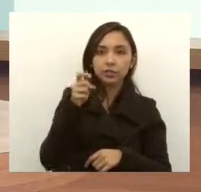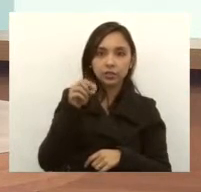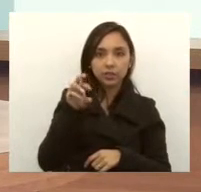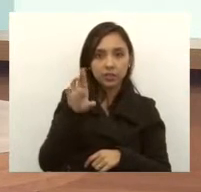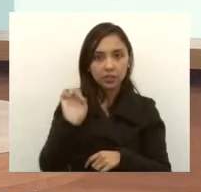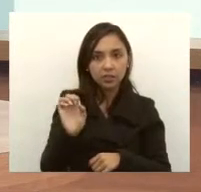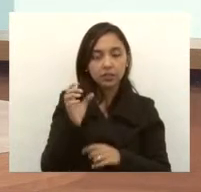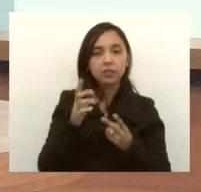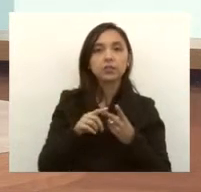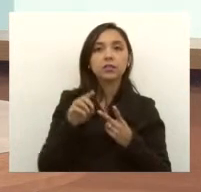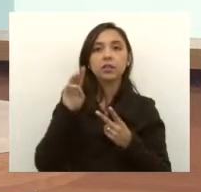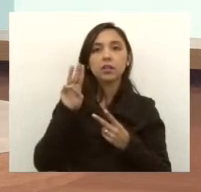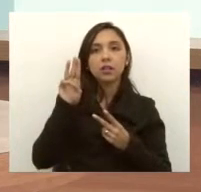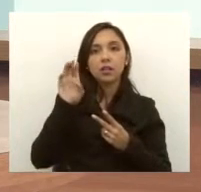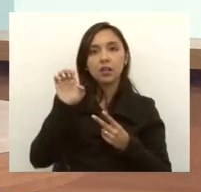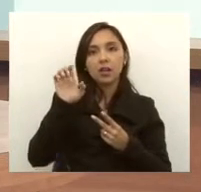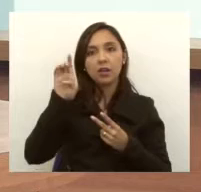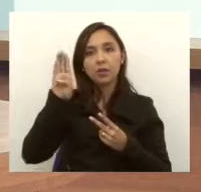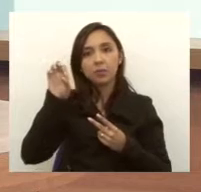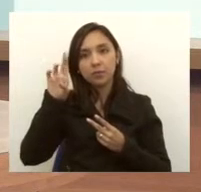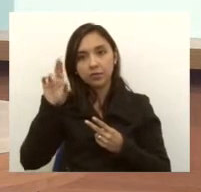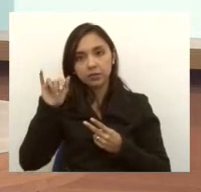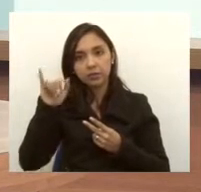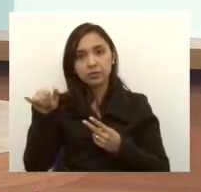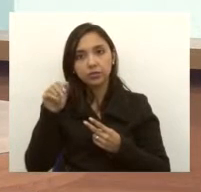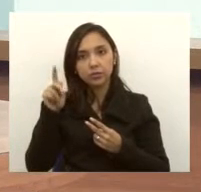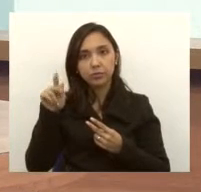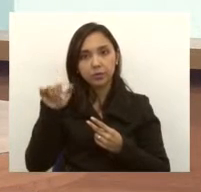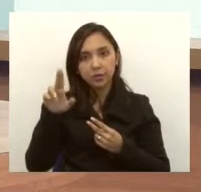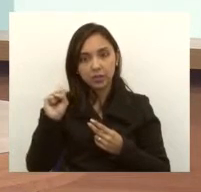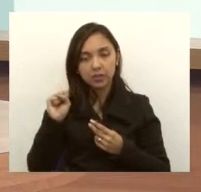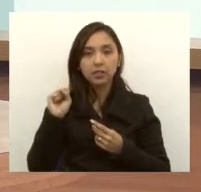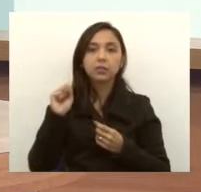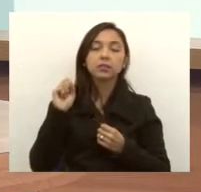Elmer Japonês, o Heleno,